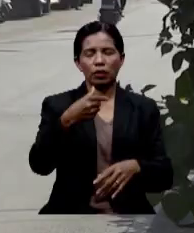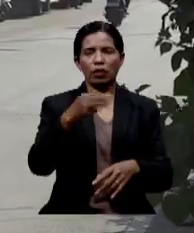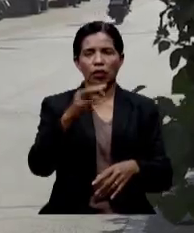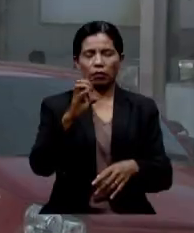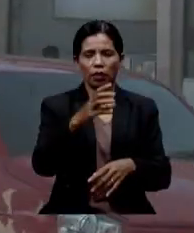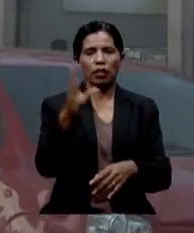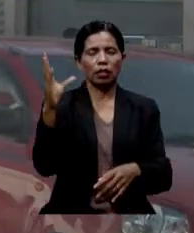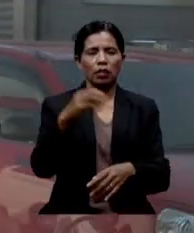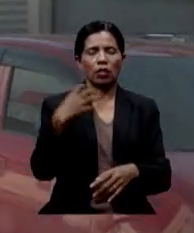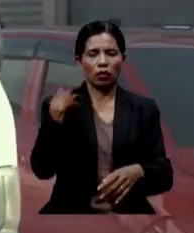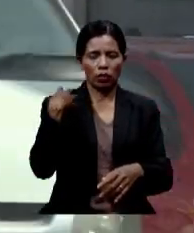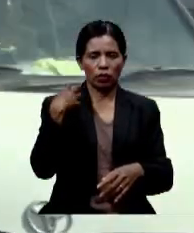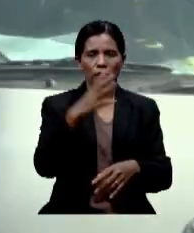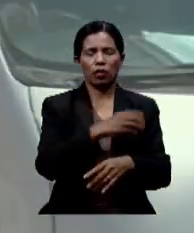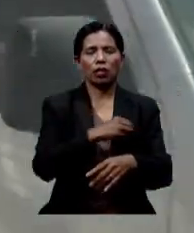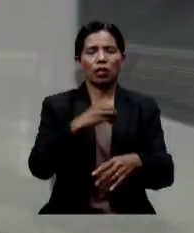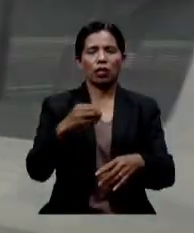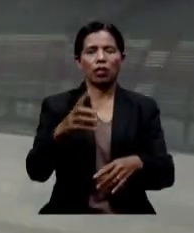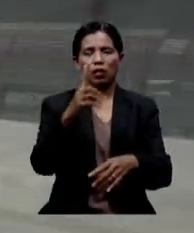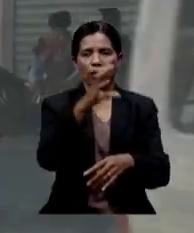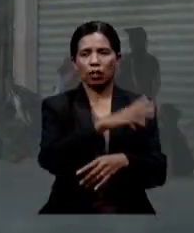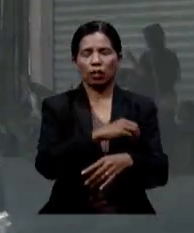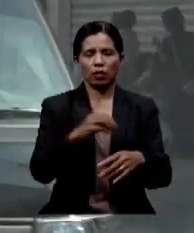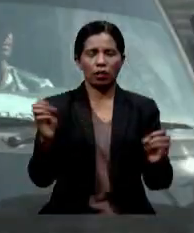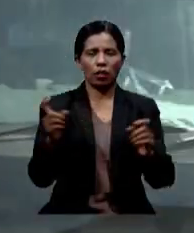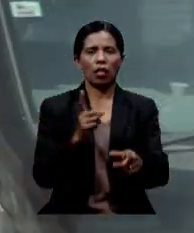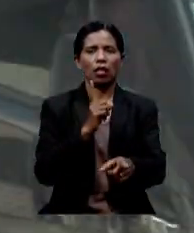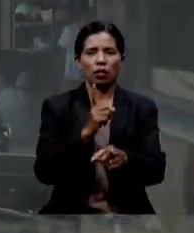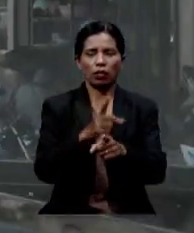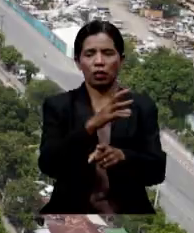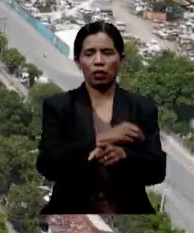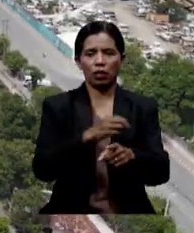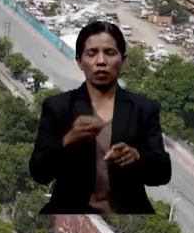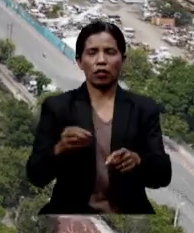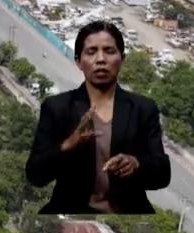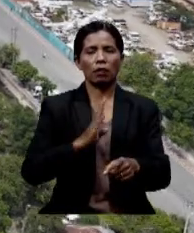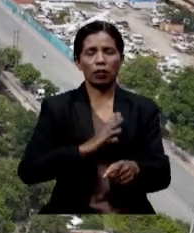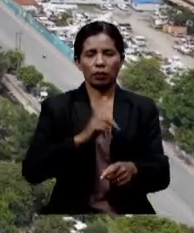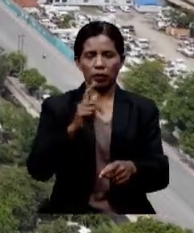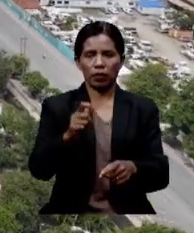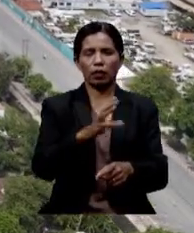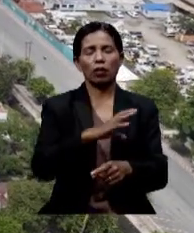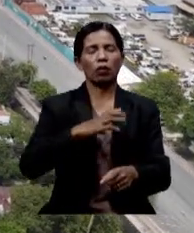terreno, edifício comercial sira, nebe desorganizado macanesan e a área bairopite,